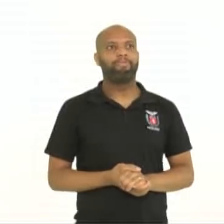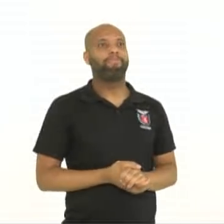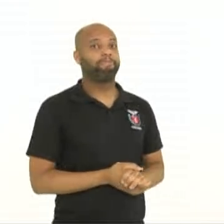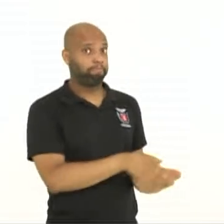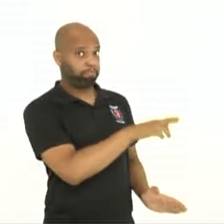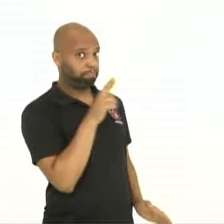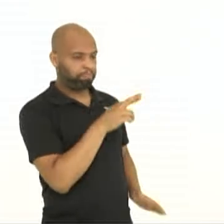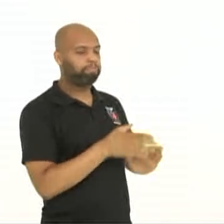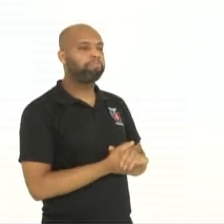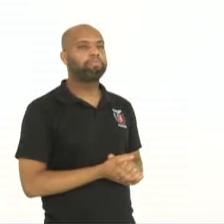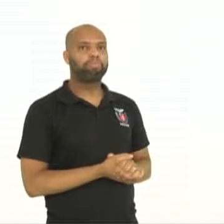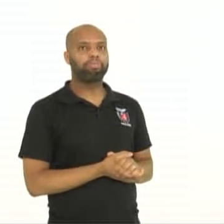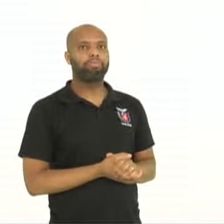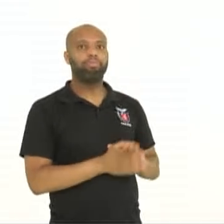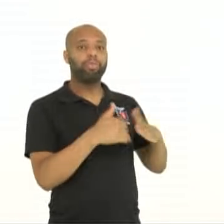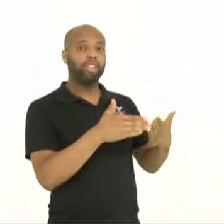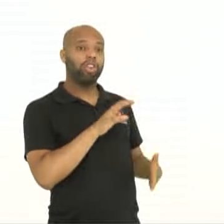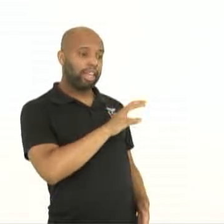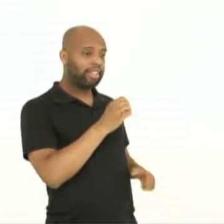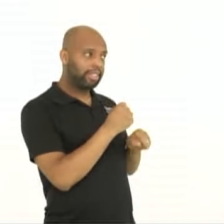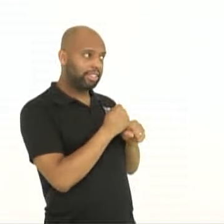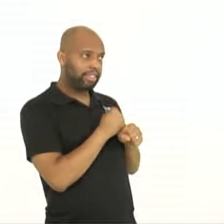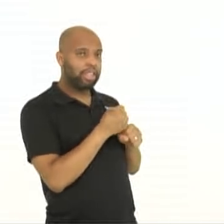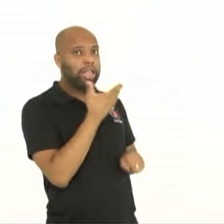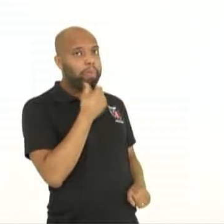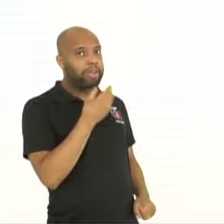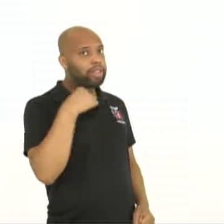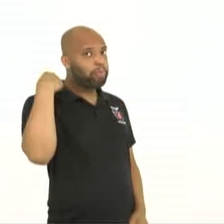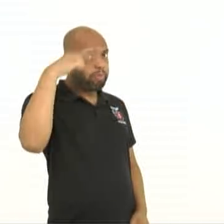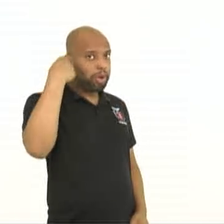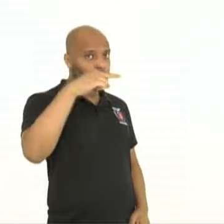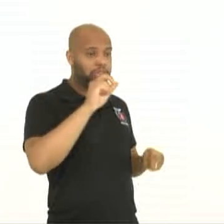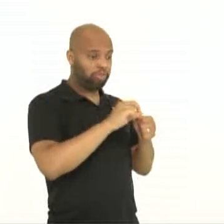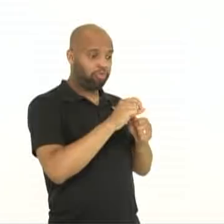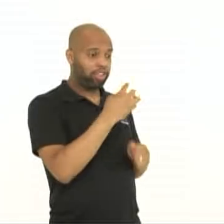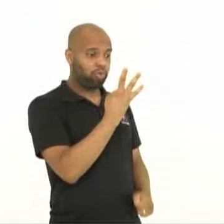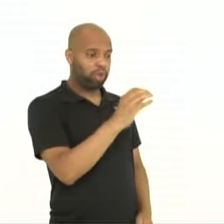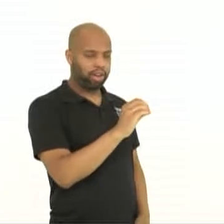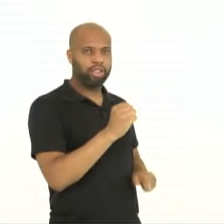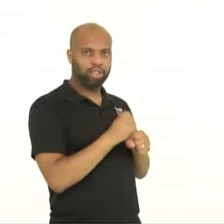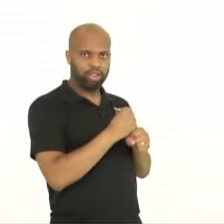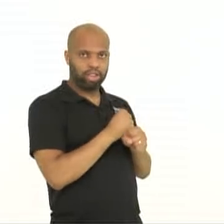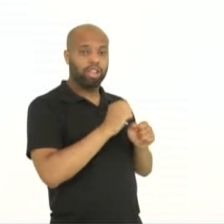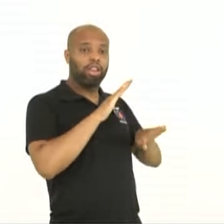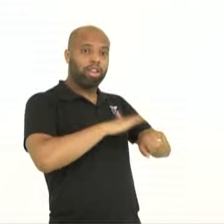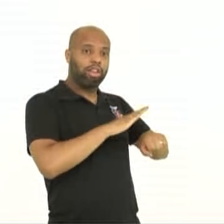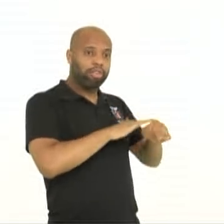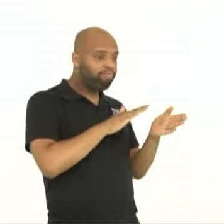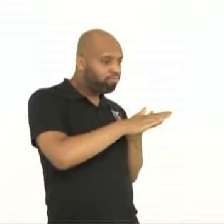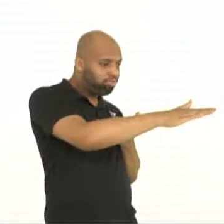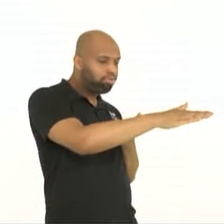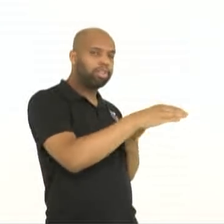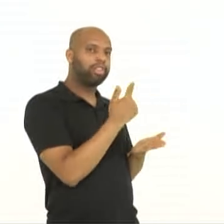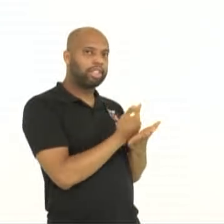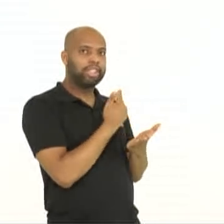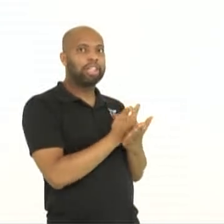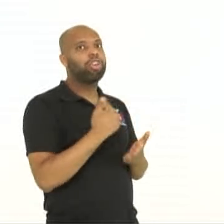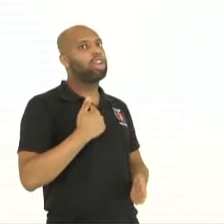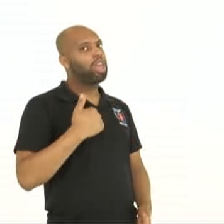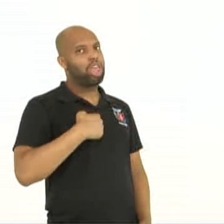Ziraldo responde: esse ano o Menino Maluquinho completa 40 anos. Quando lancei o livro, eu não tinha a